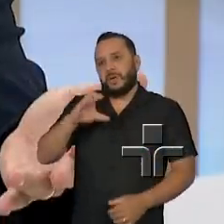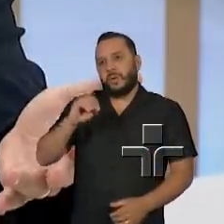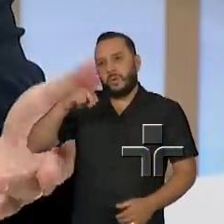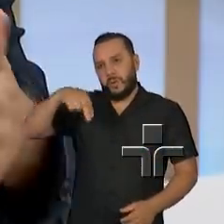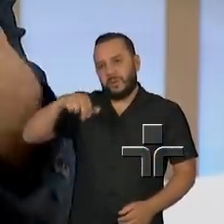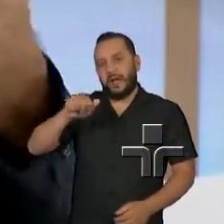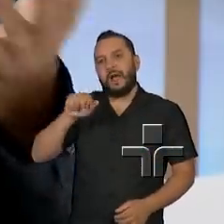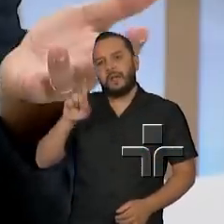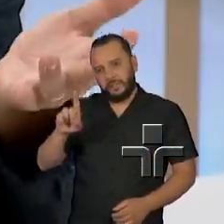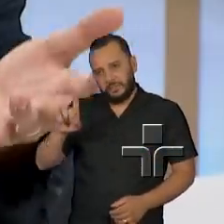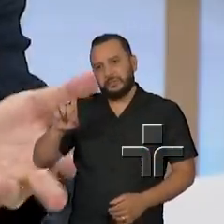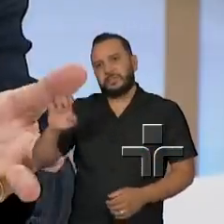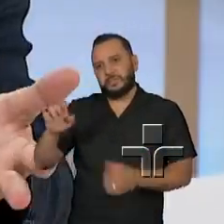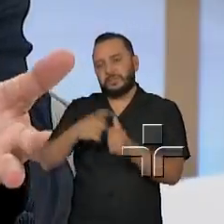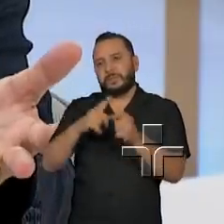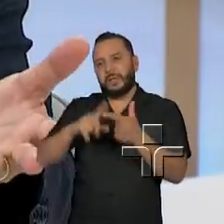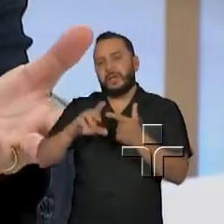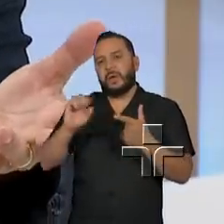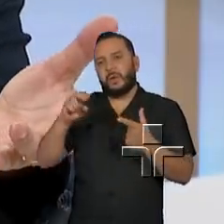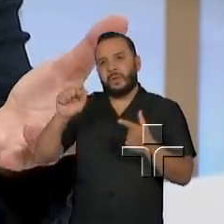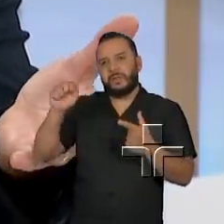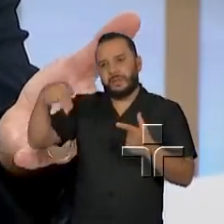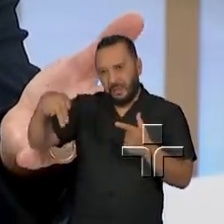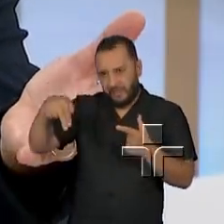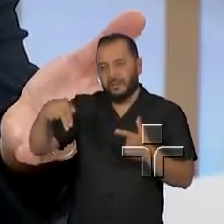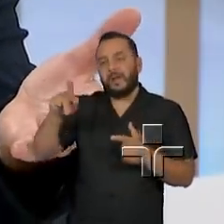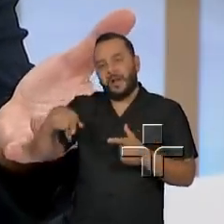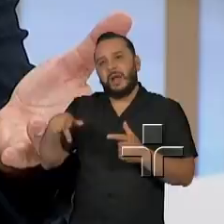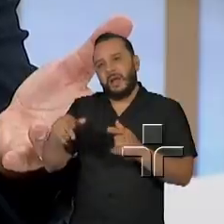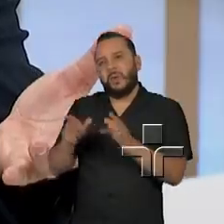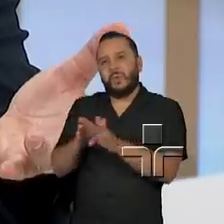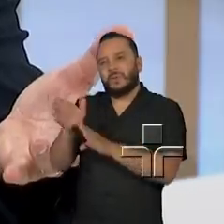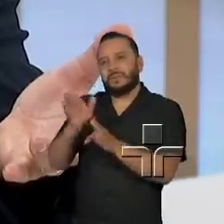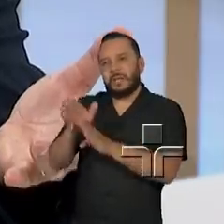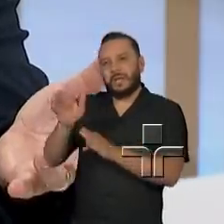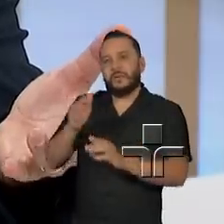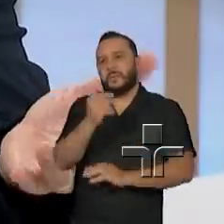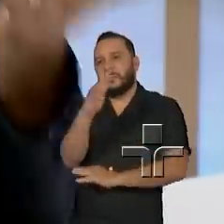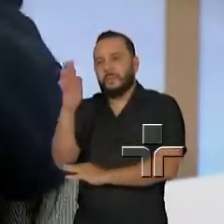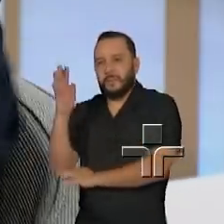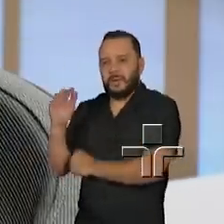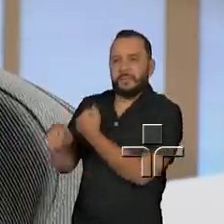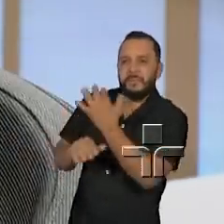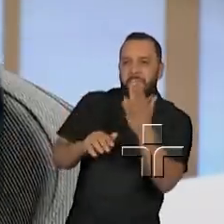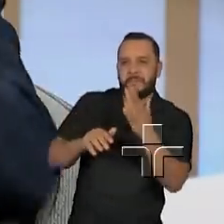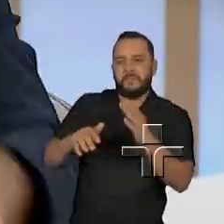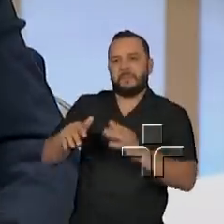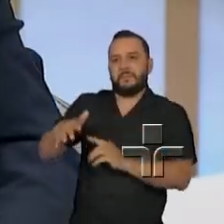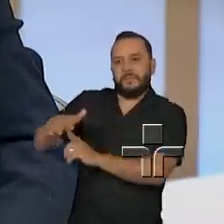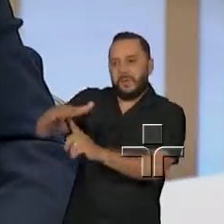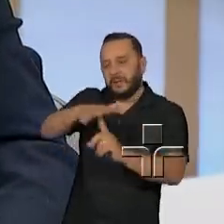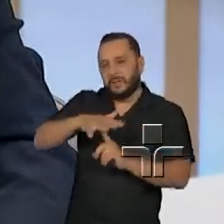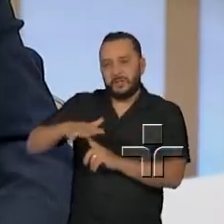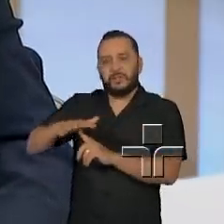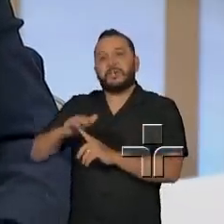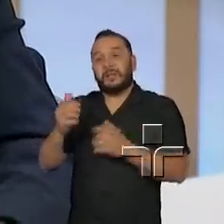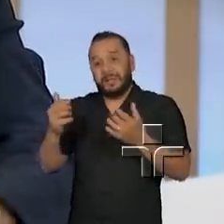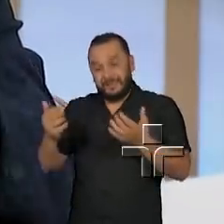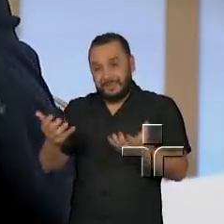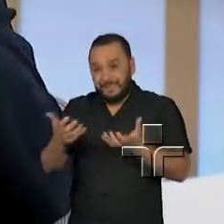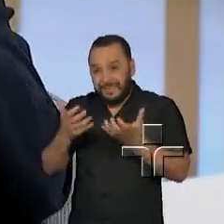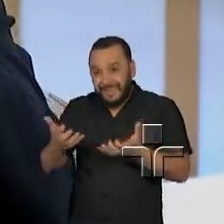no CONAMA, no Conselho de Meio Ambiente, é um expurgo que visa não ganhar uma posição dentro do Conselho, mas